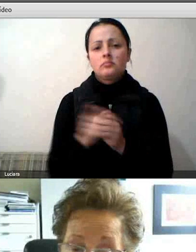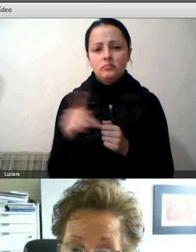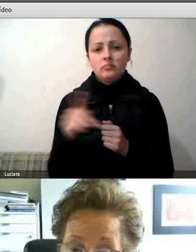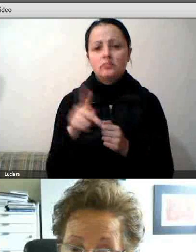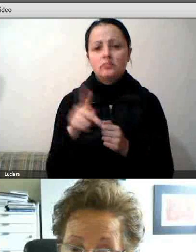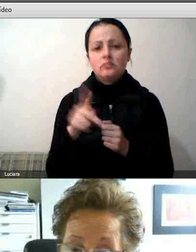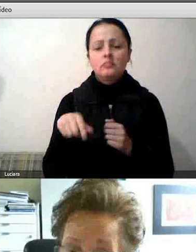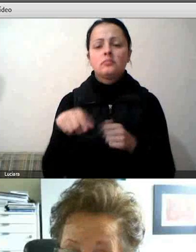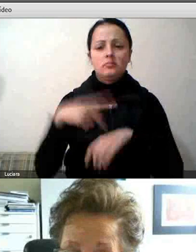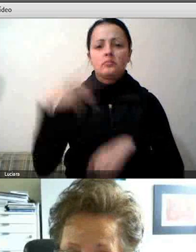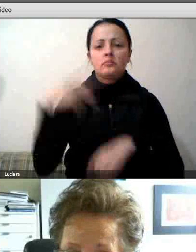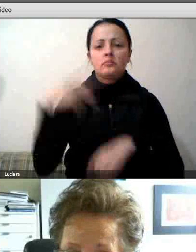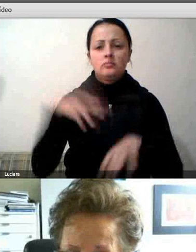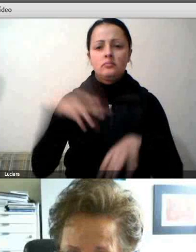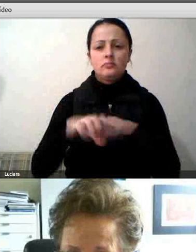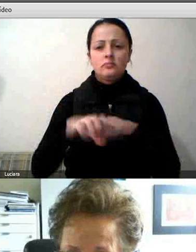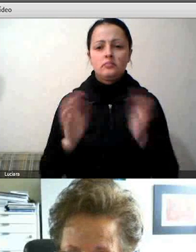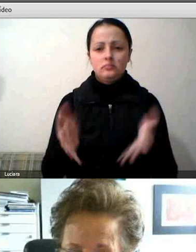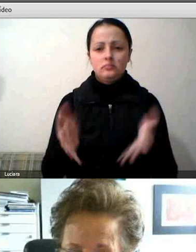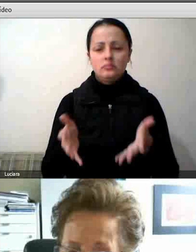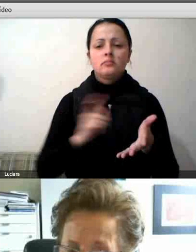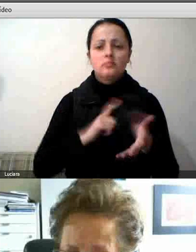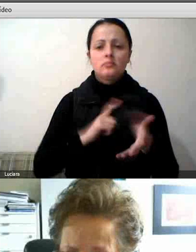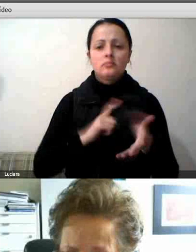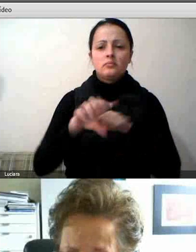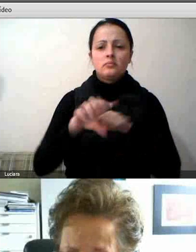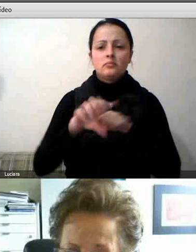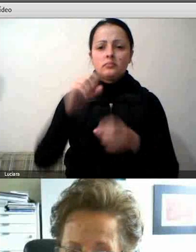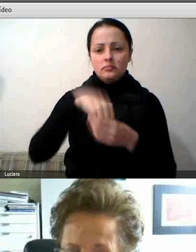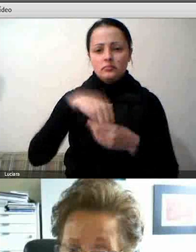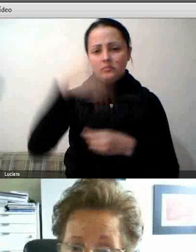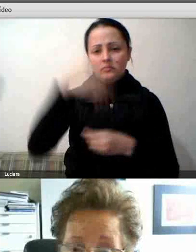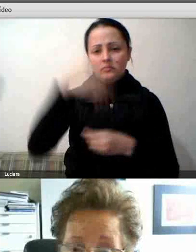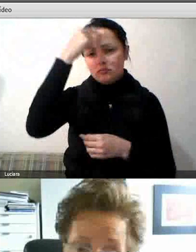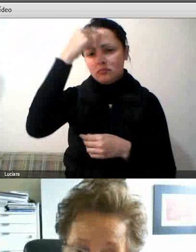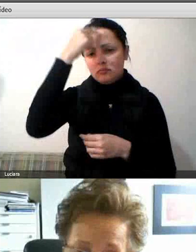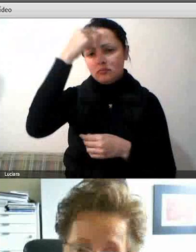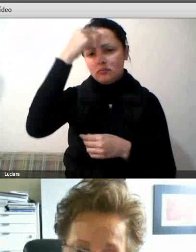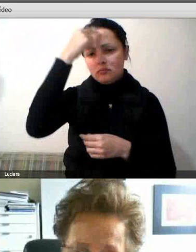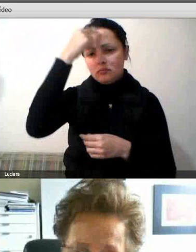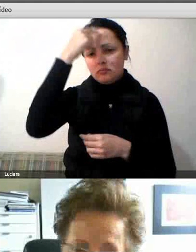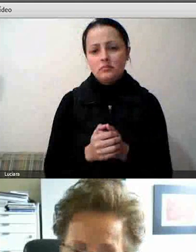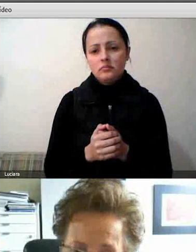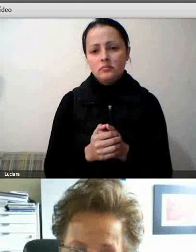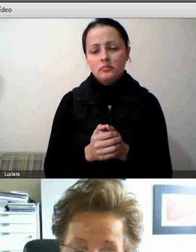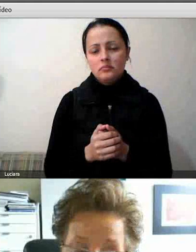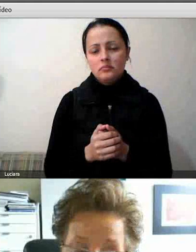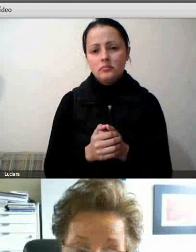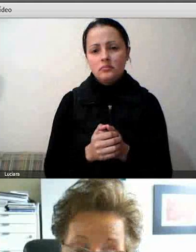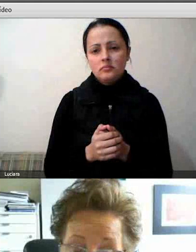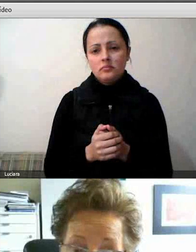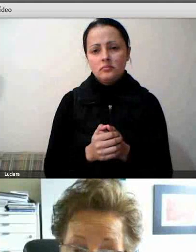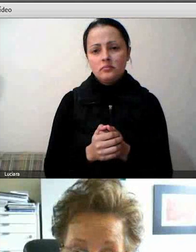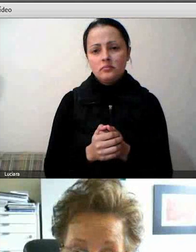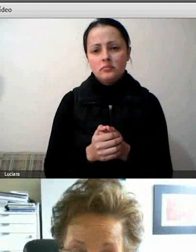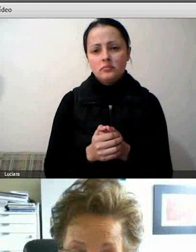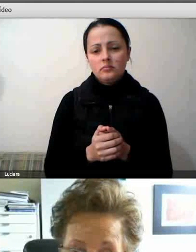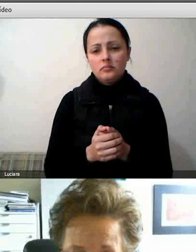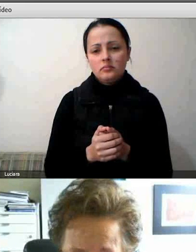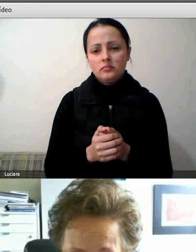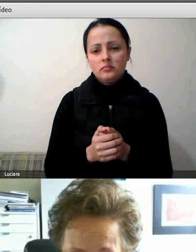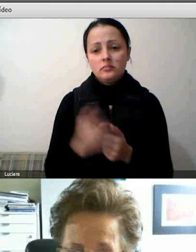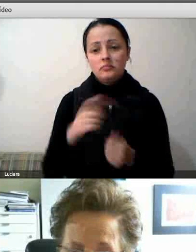são especialistas, é pós-graduação. E nós fizemos essa formação nas nossas universidades. Então, eles,